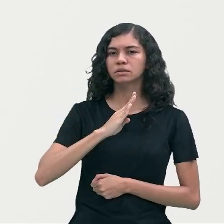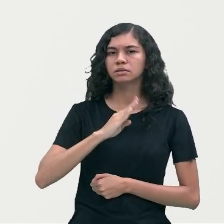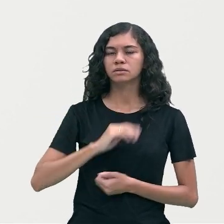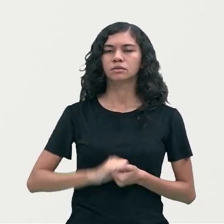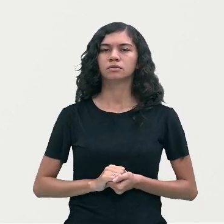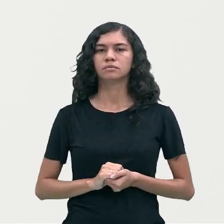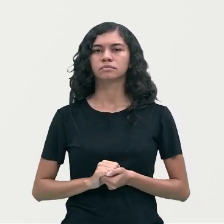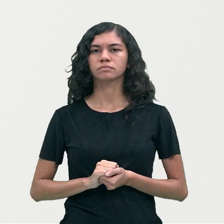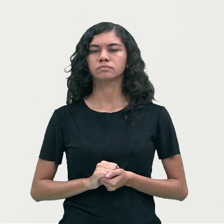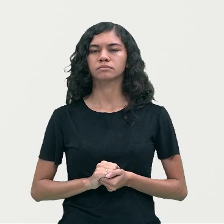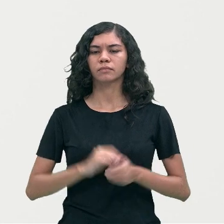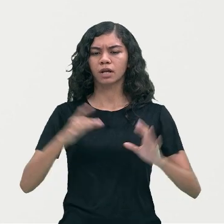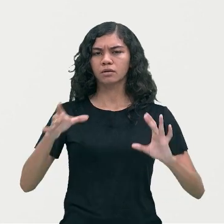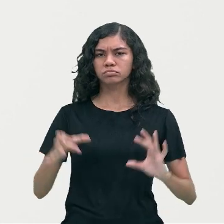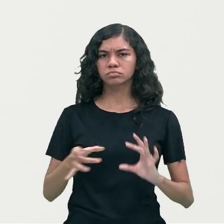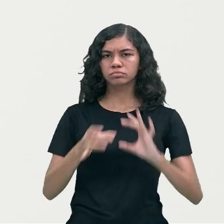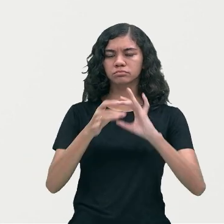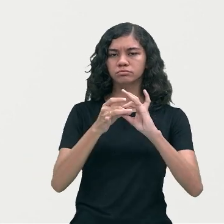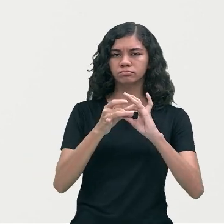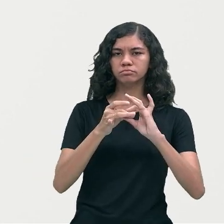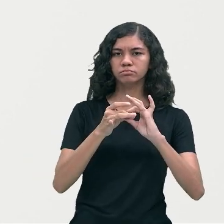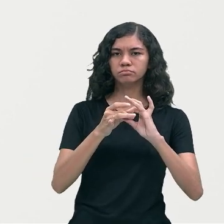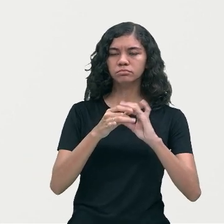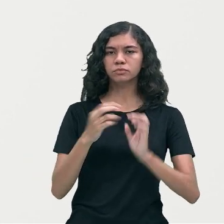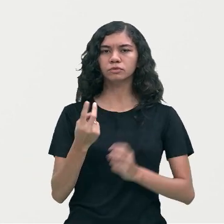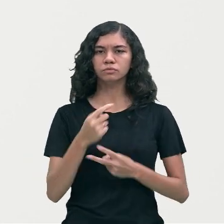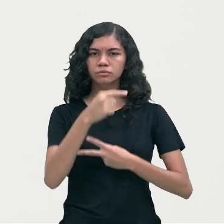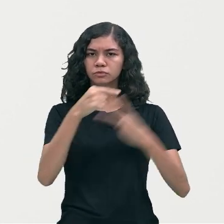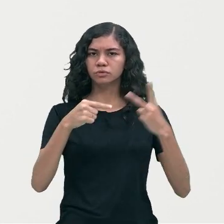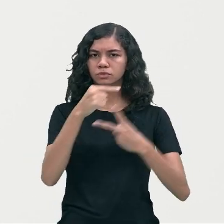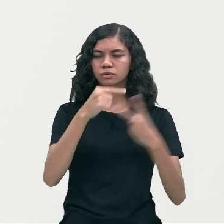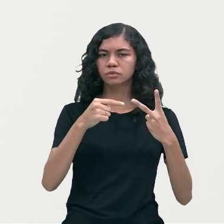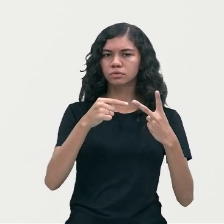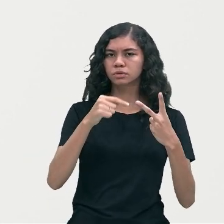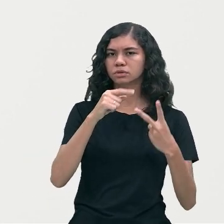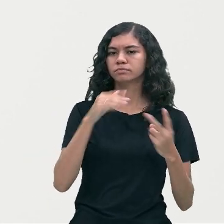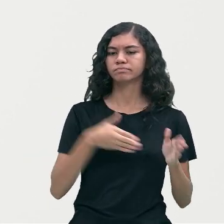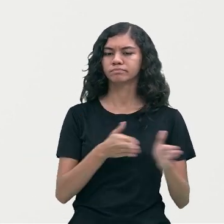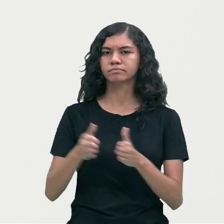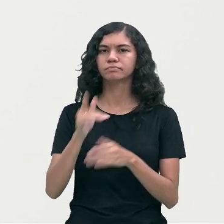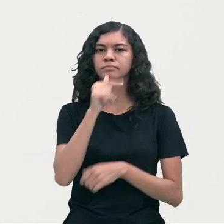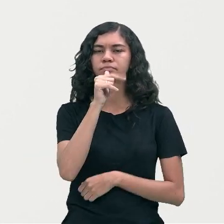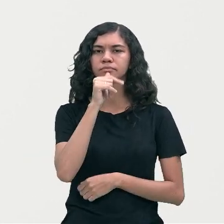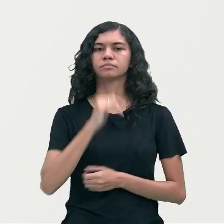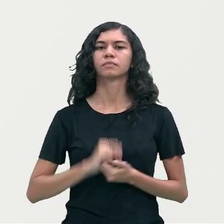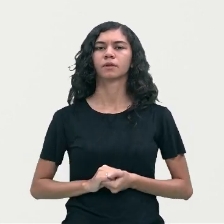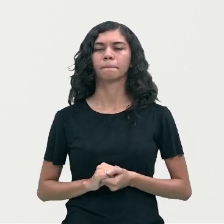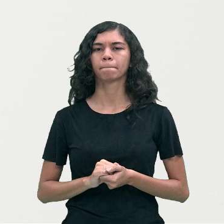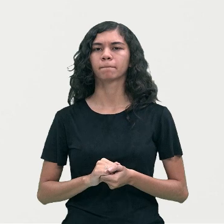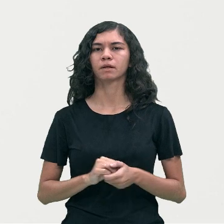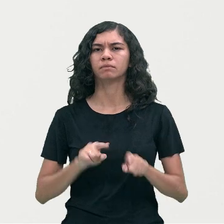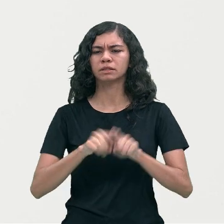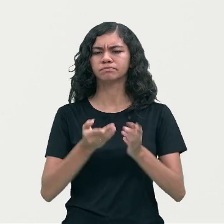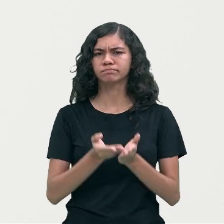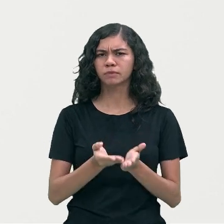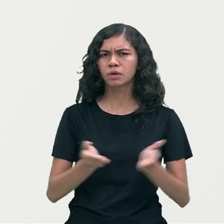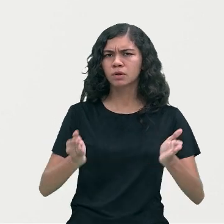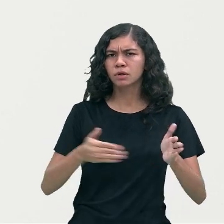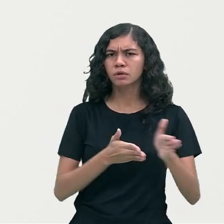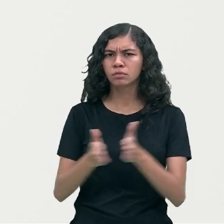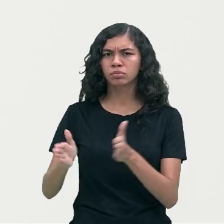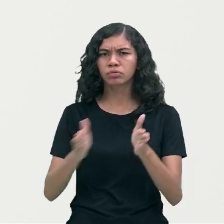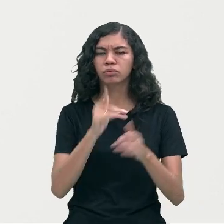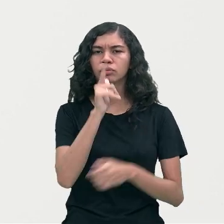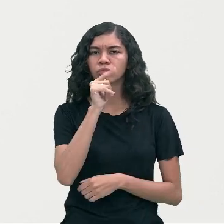da união dos rios, do Rio Negro e do Rio Solimões, mas acaba que toda a bacia hidrográfica recebe esse nome.